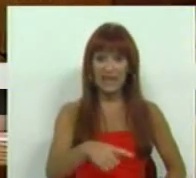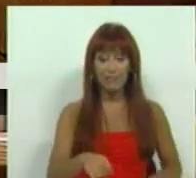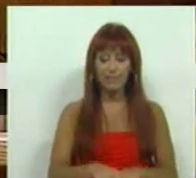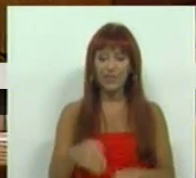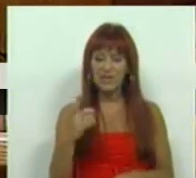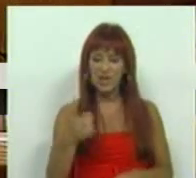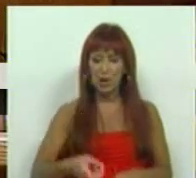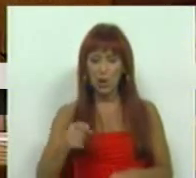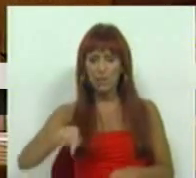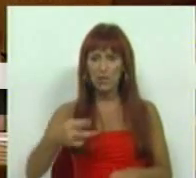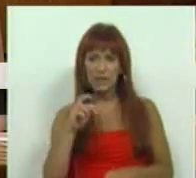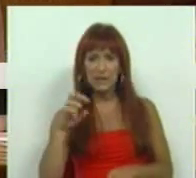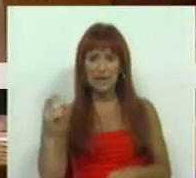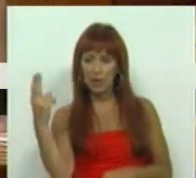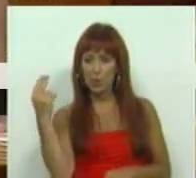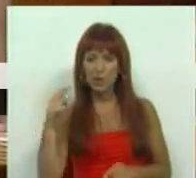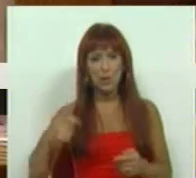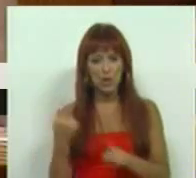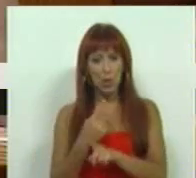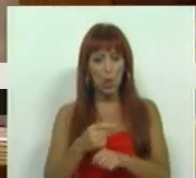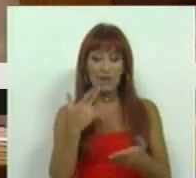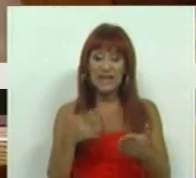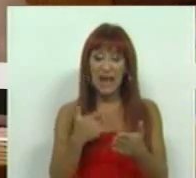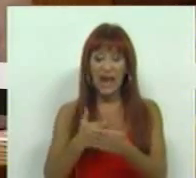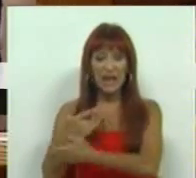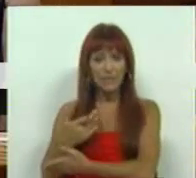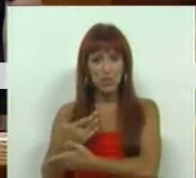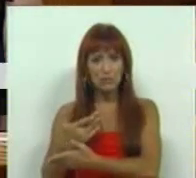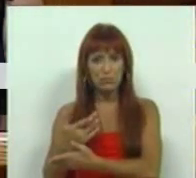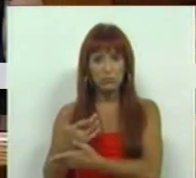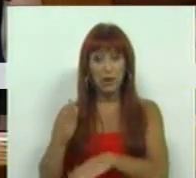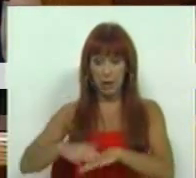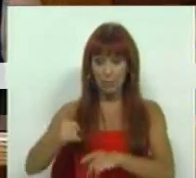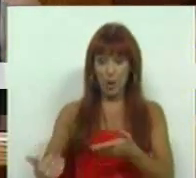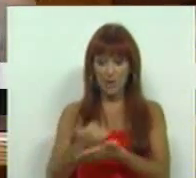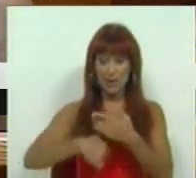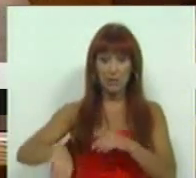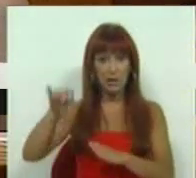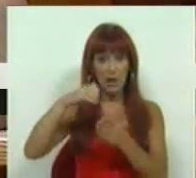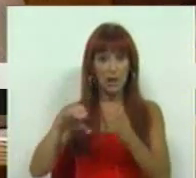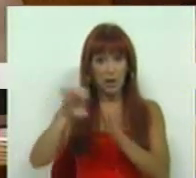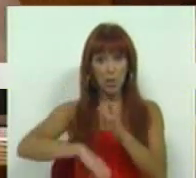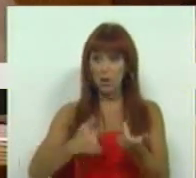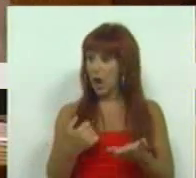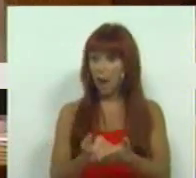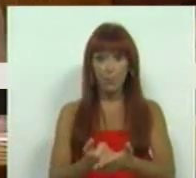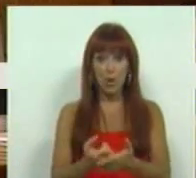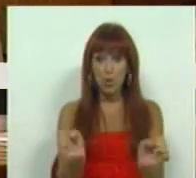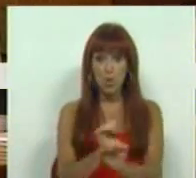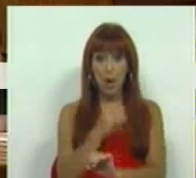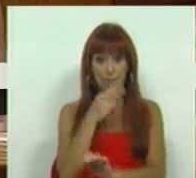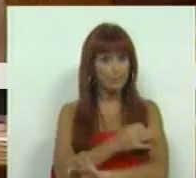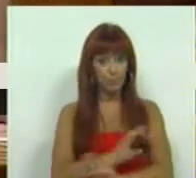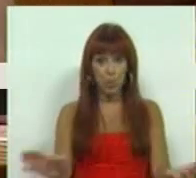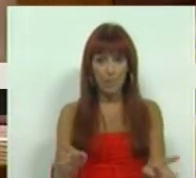e 79,30 euros para a compra de manuais escolares, pois com a condição de recursos não tem apoio absolutamente